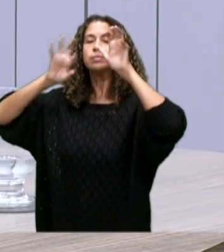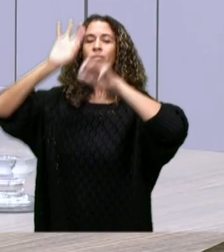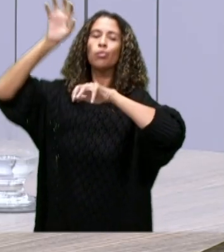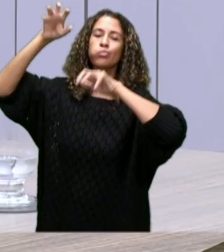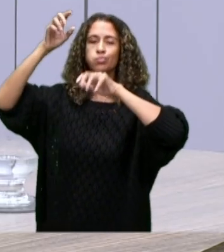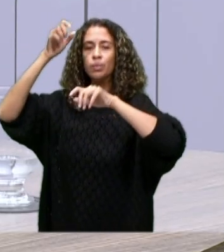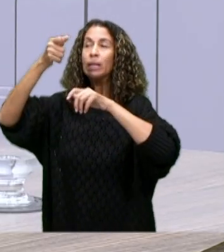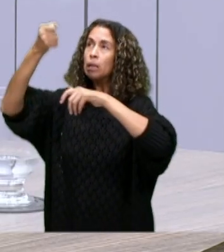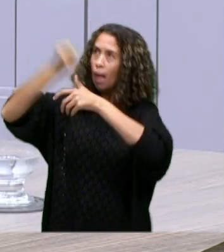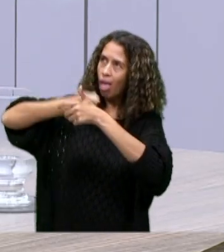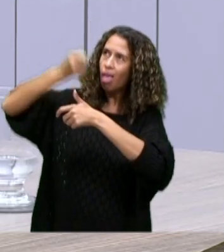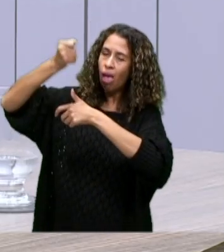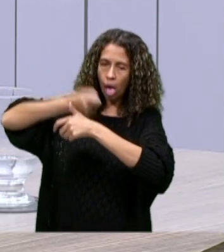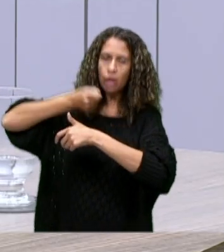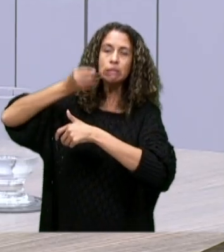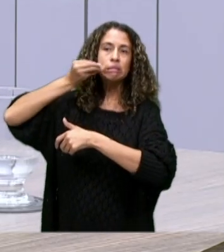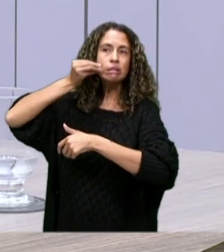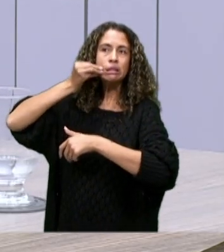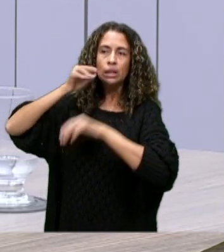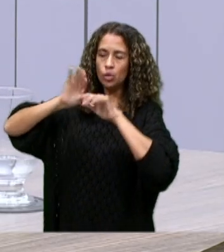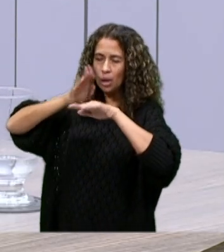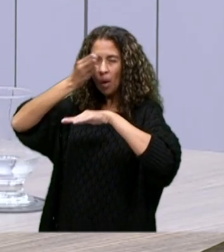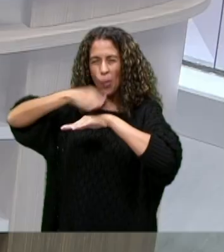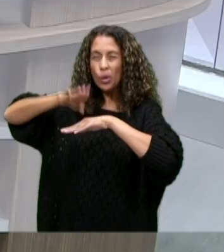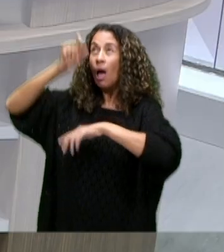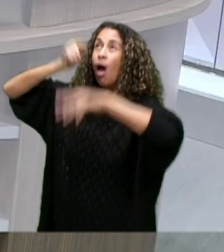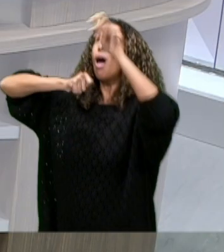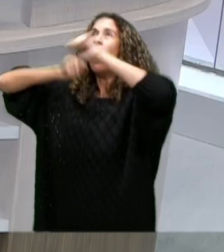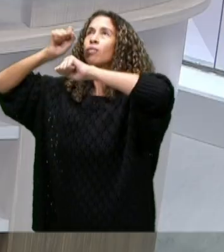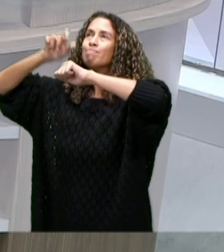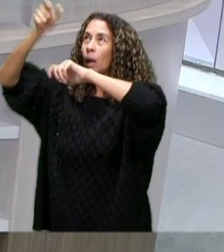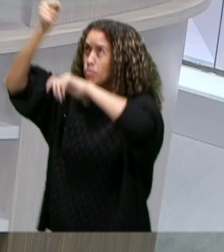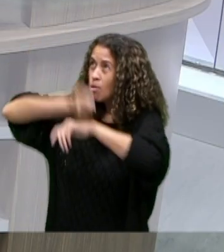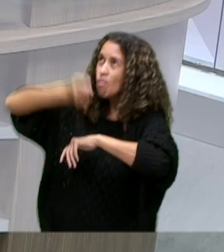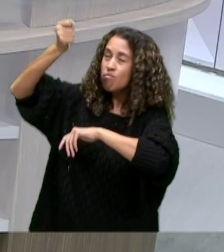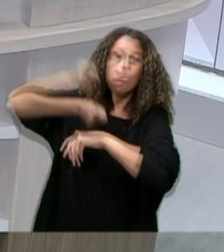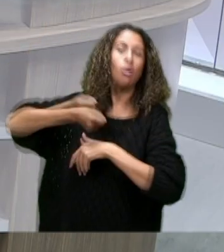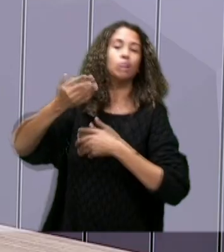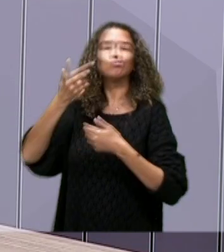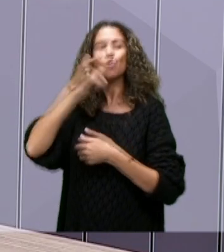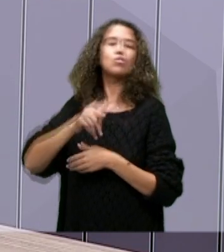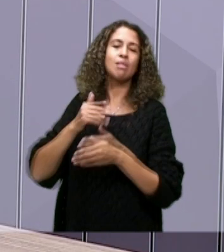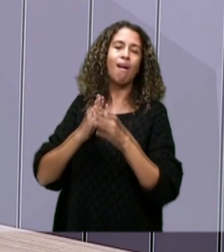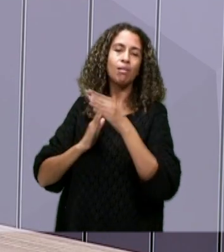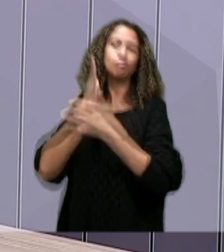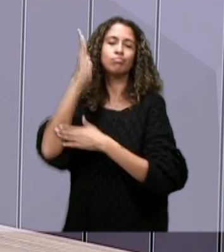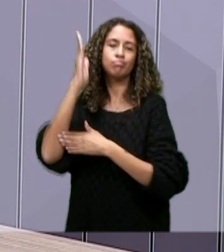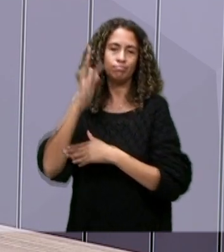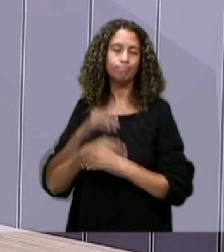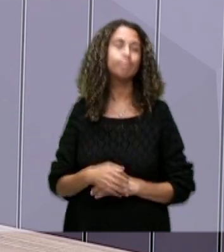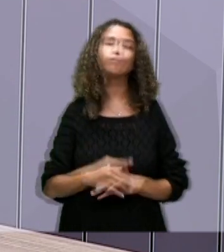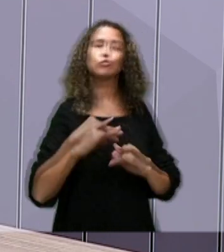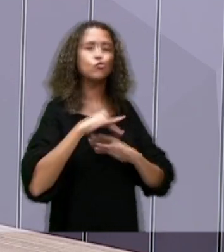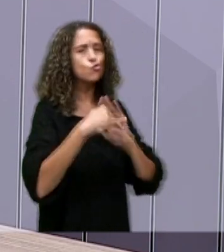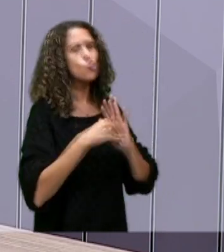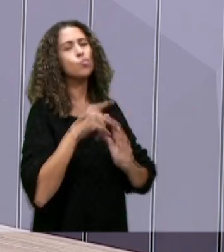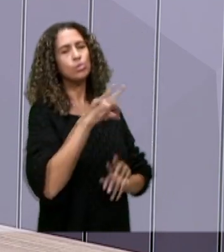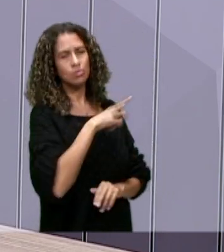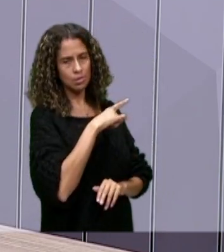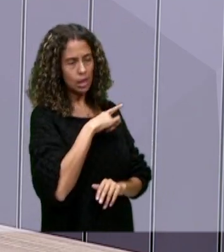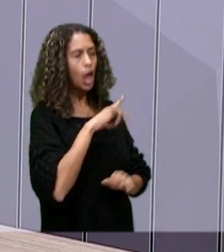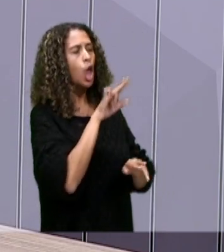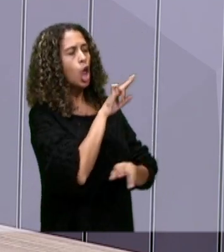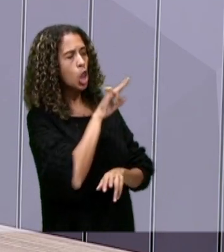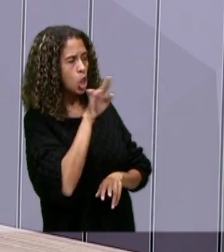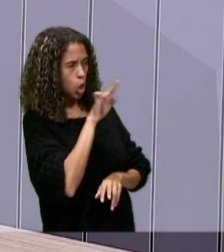para fora, mas tem alguém puxando aí pro buraco. Bom, isso tudo tá no livro com outros nomes,